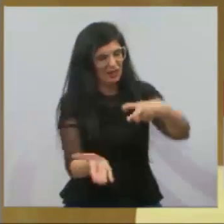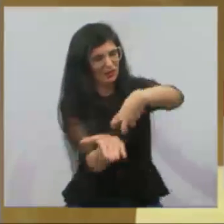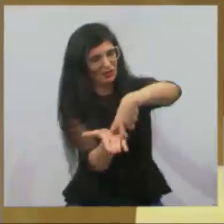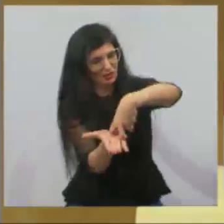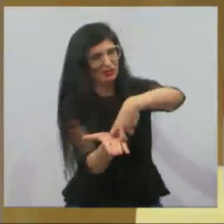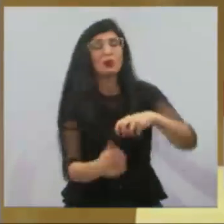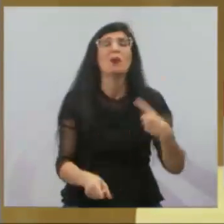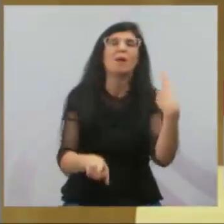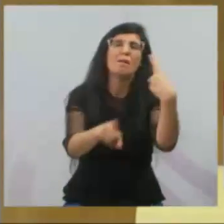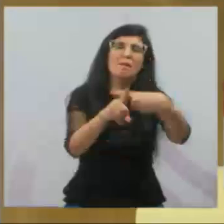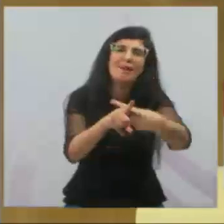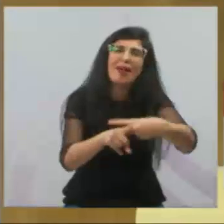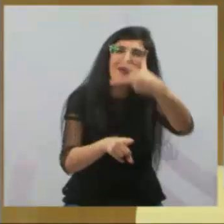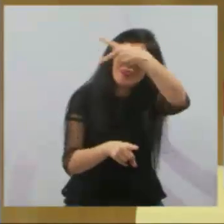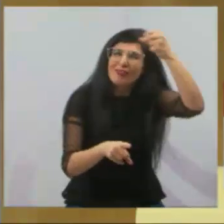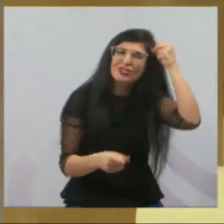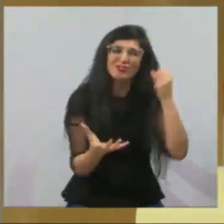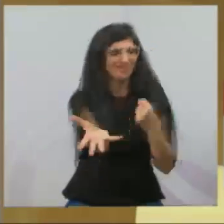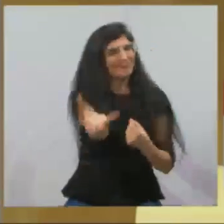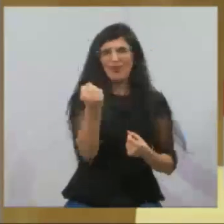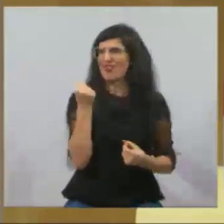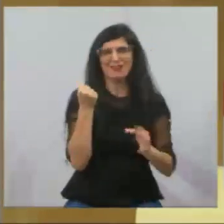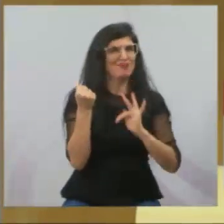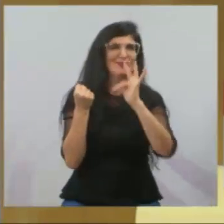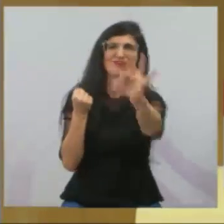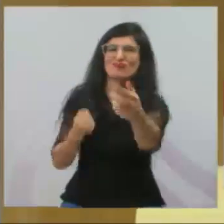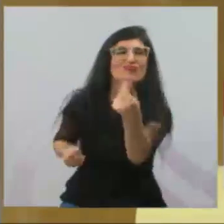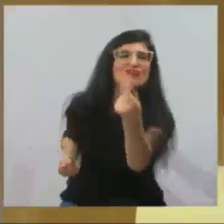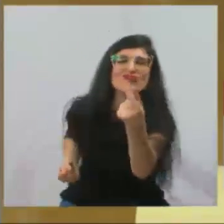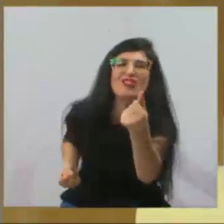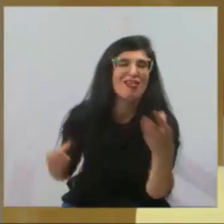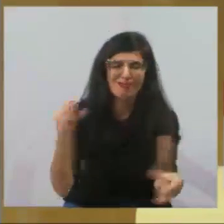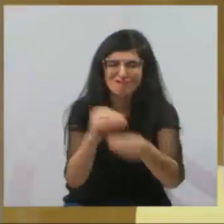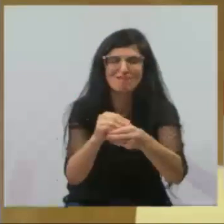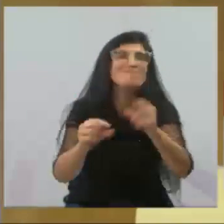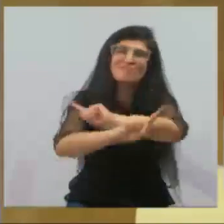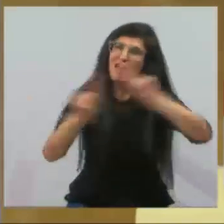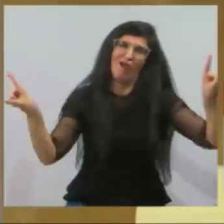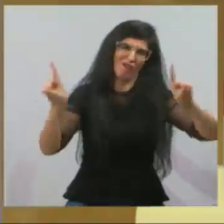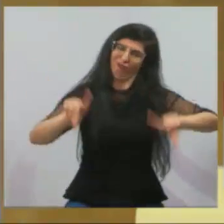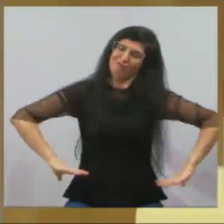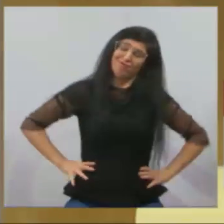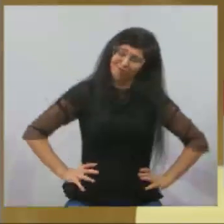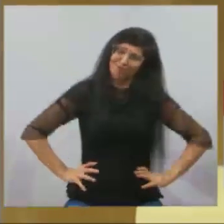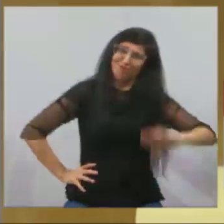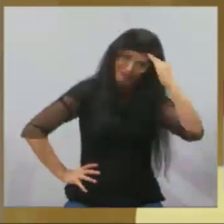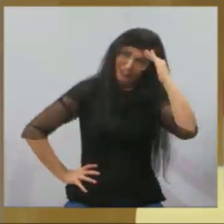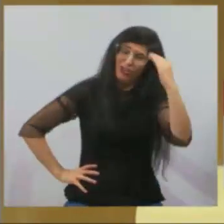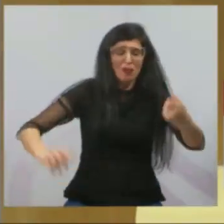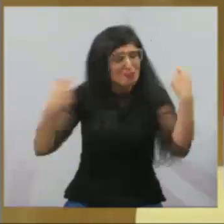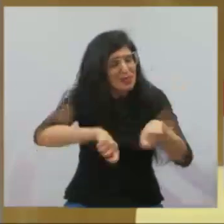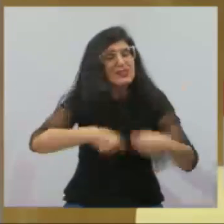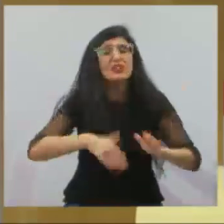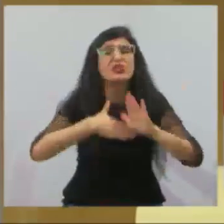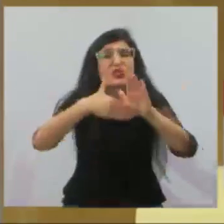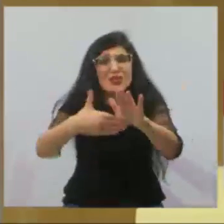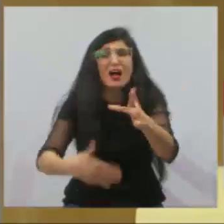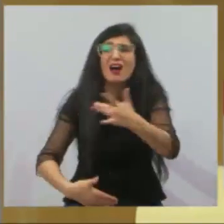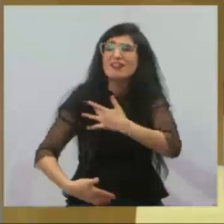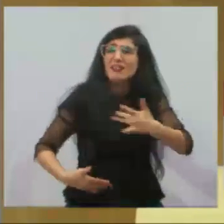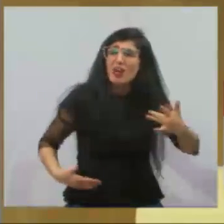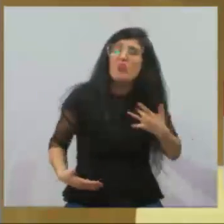que vivemos de pandemia, de necessidade de verbas para o município, para ajudar na saúde,